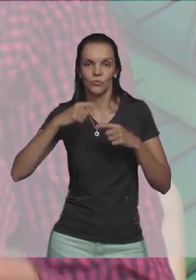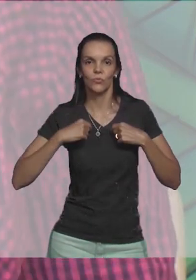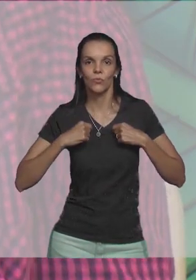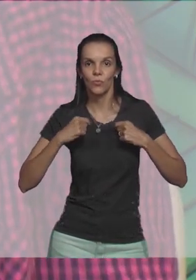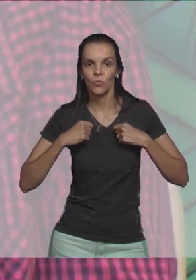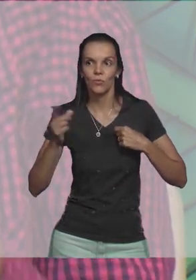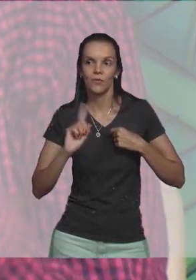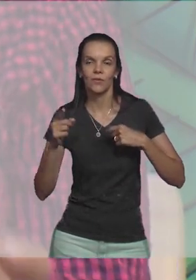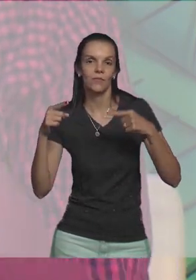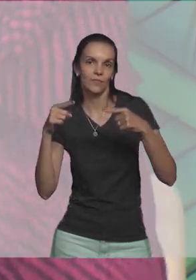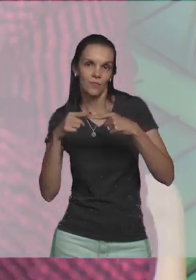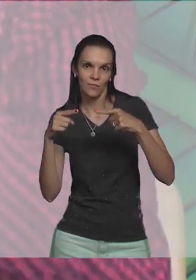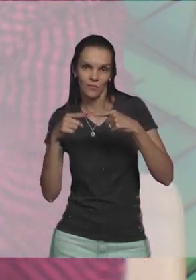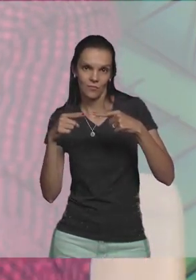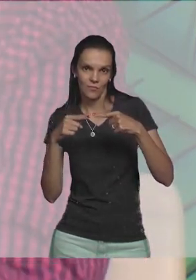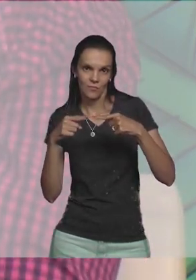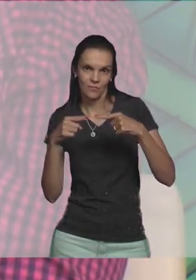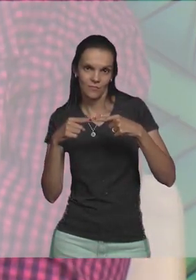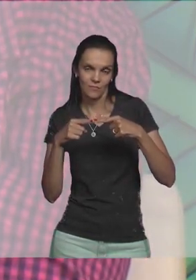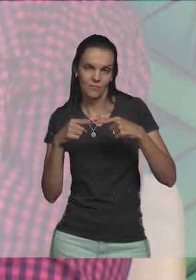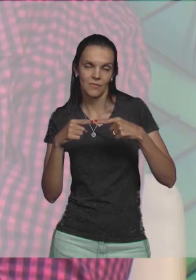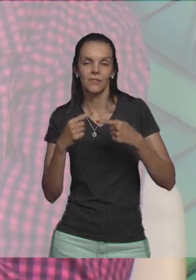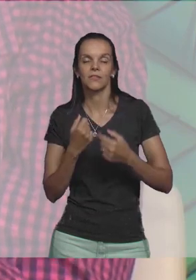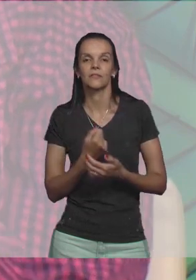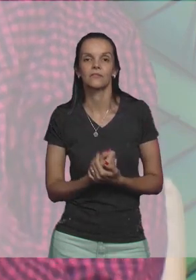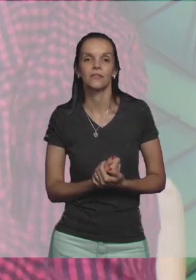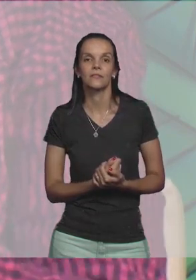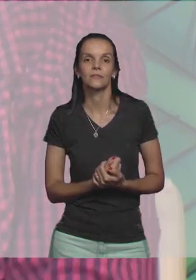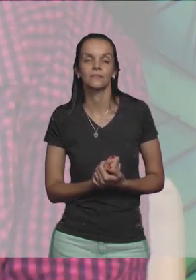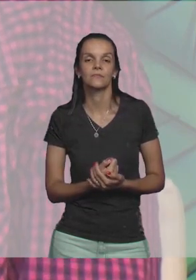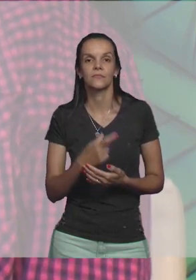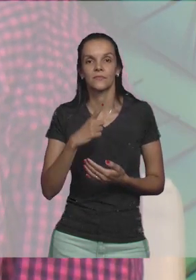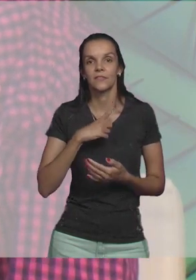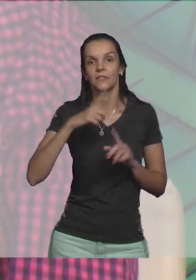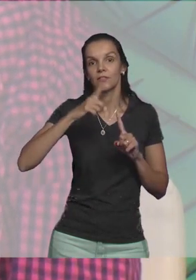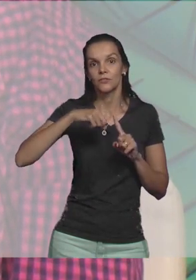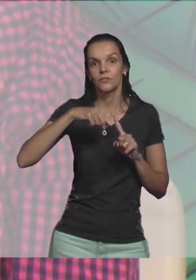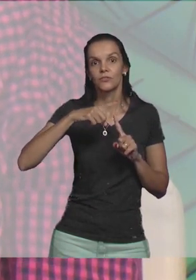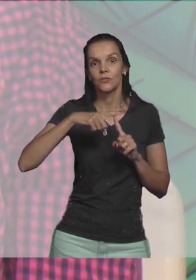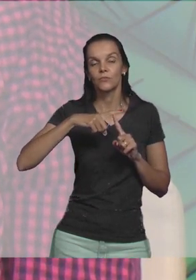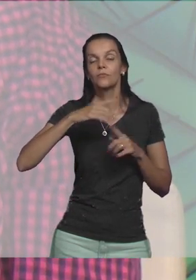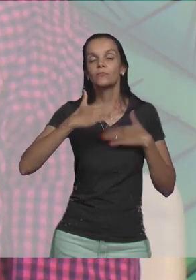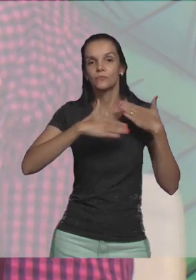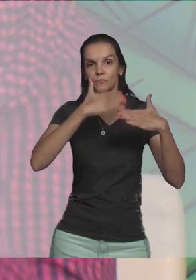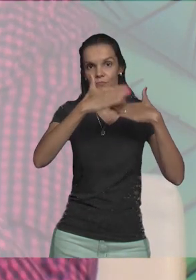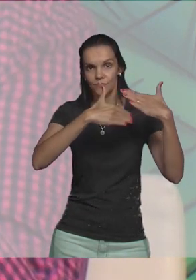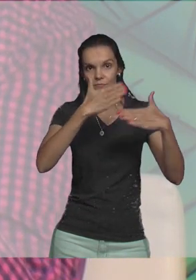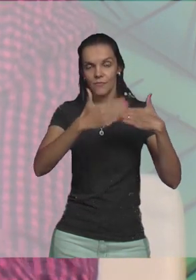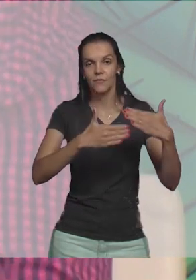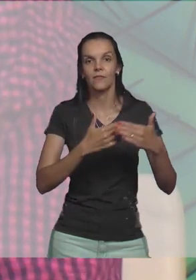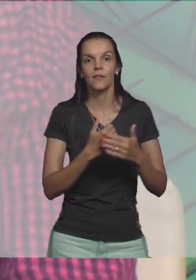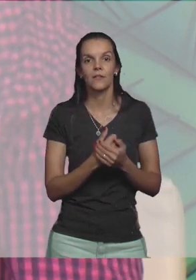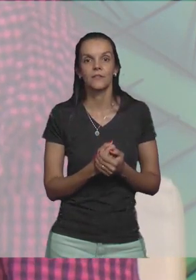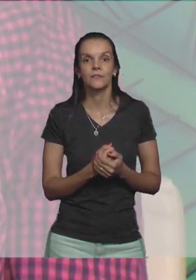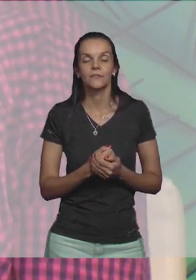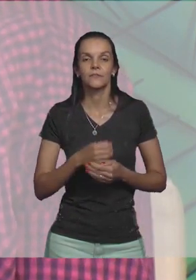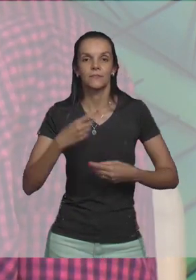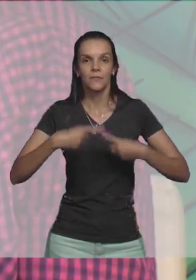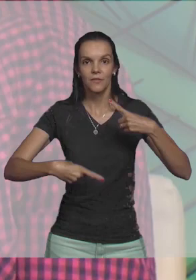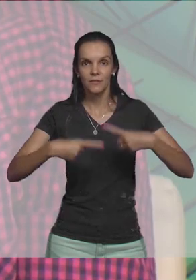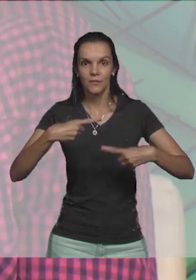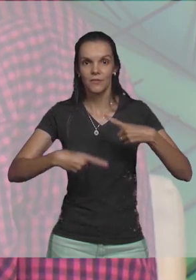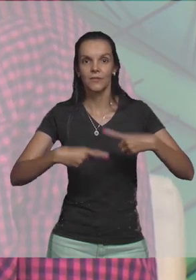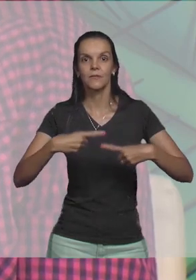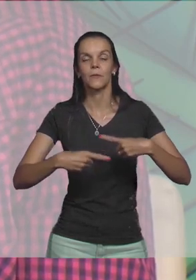que não vão combinar, porque não dá certo, elas não fecham, né? Então, você ter esse tipo de coisa foi um avanço. A gente vem num debate